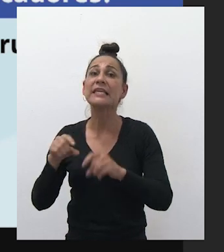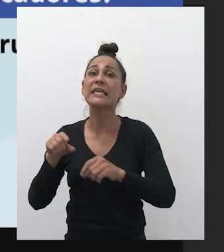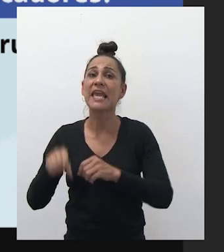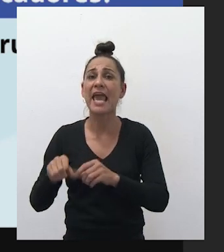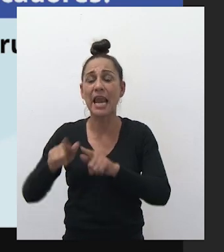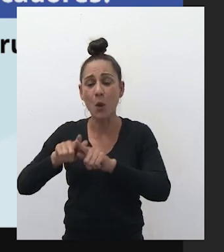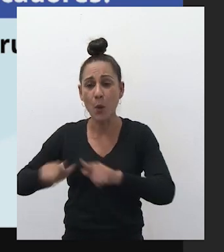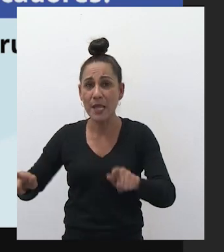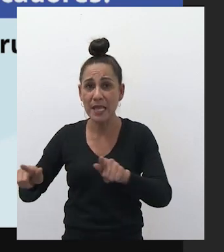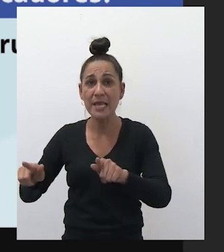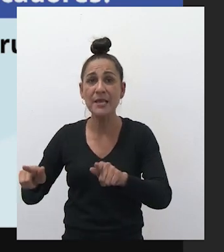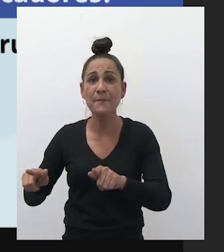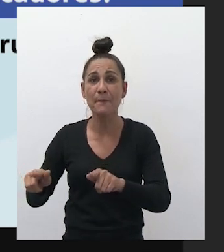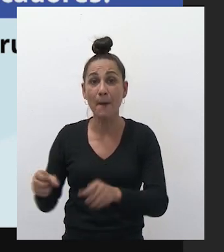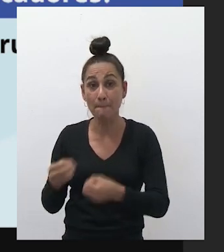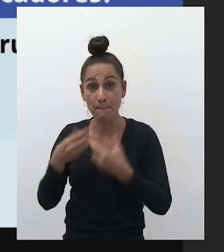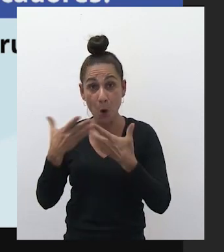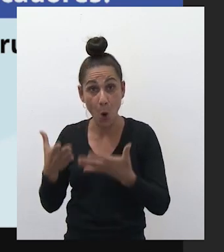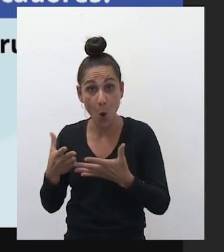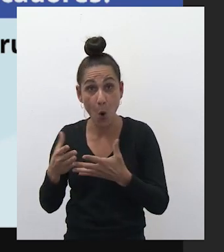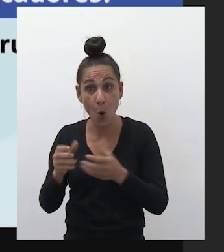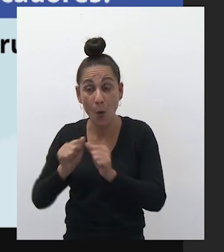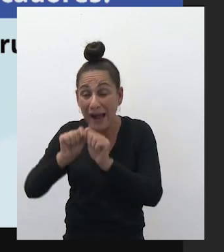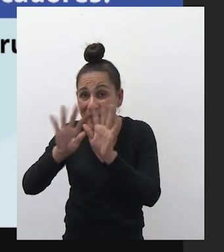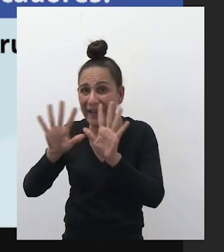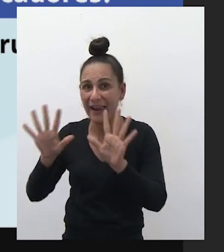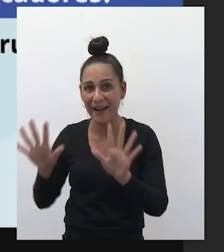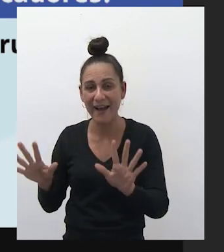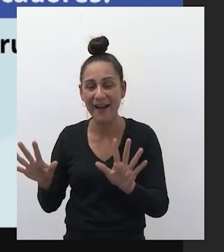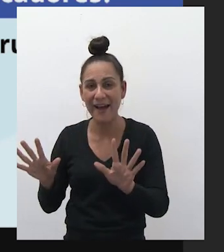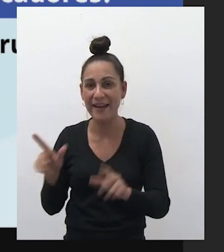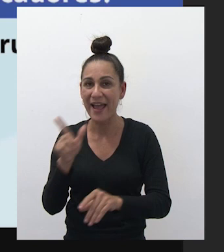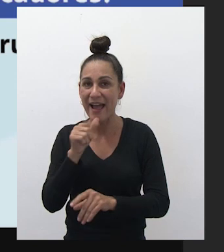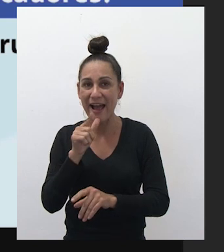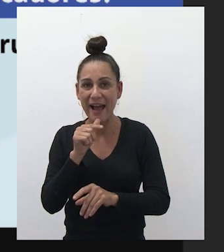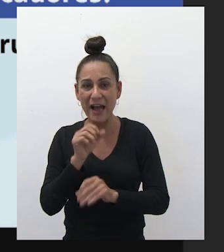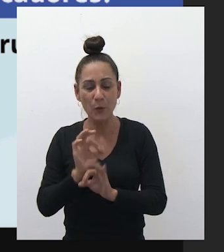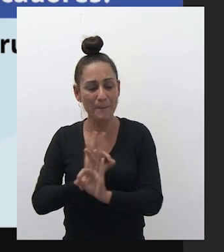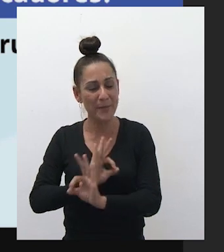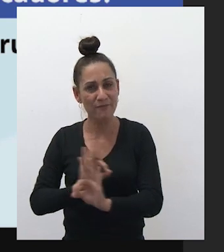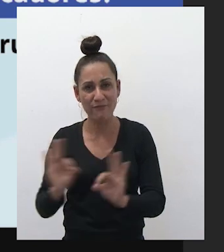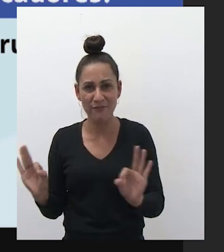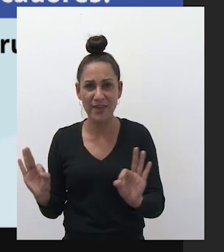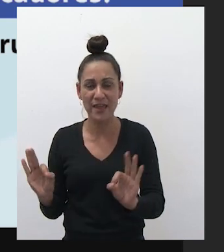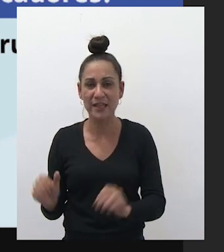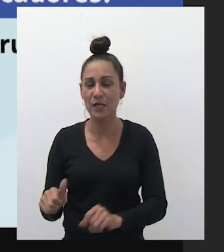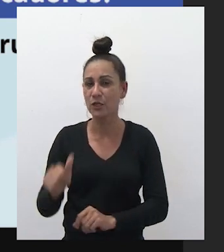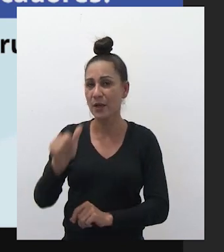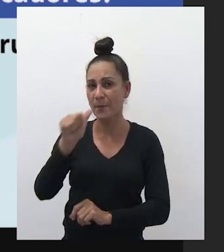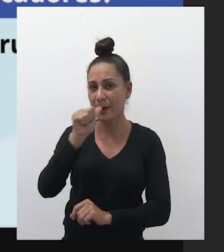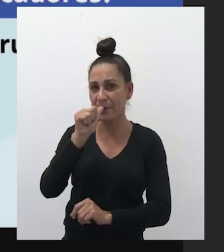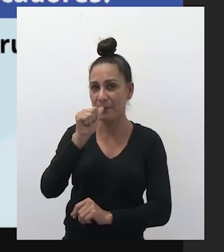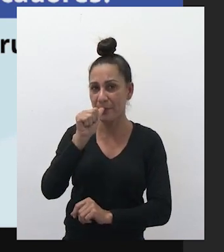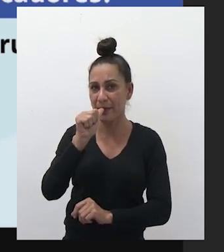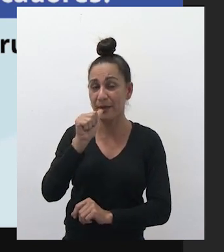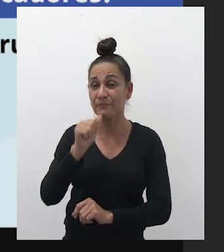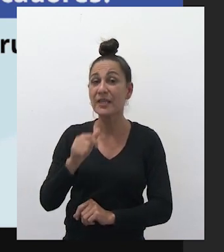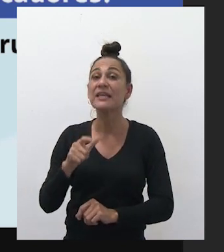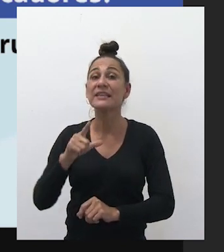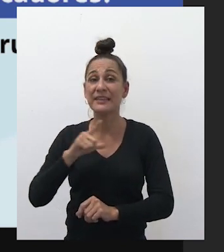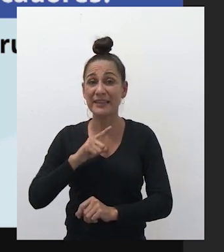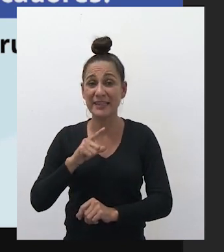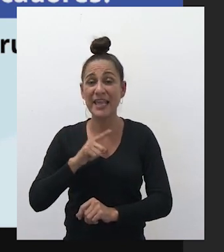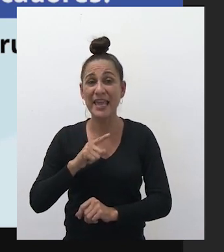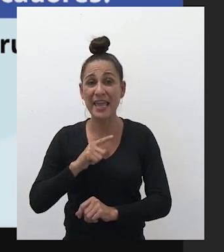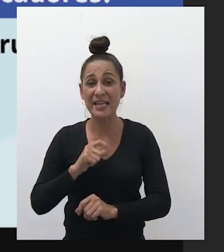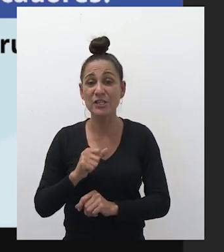insípida, inodora, transparente, água limpinha para a gente beber, potável, tem um